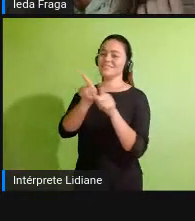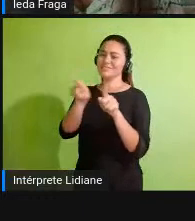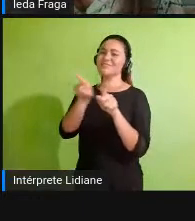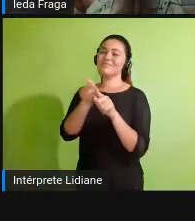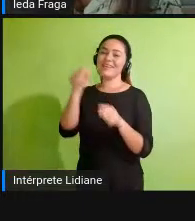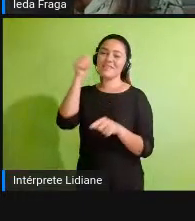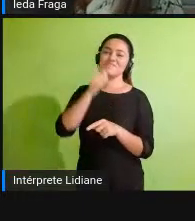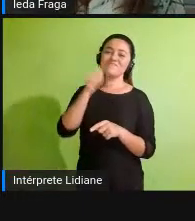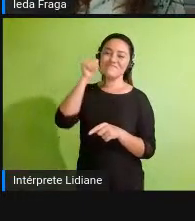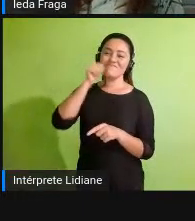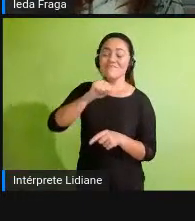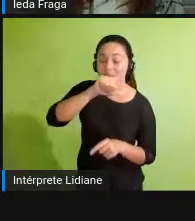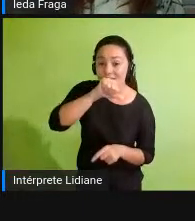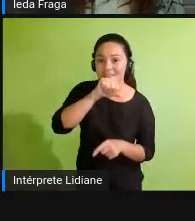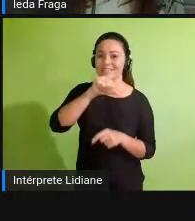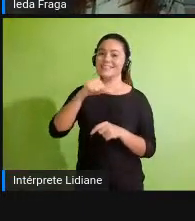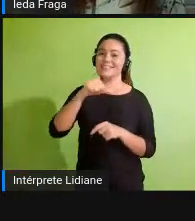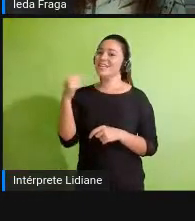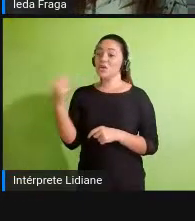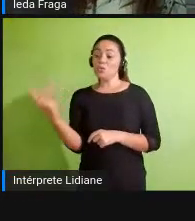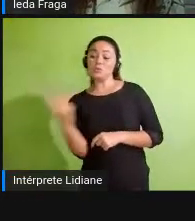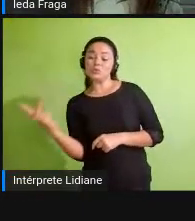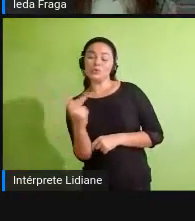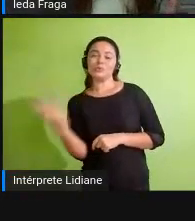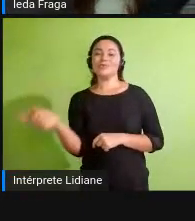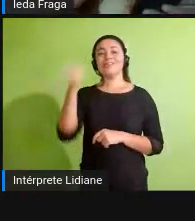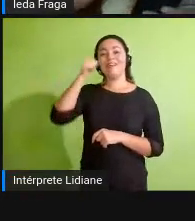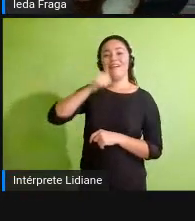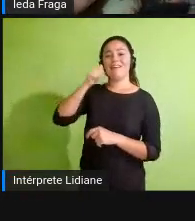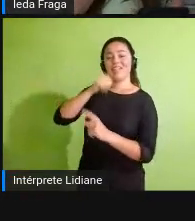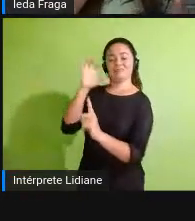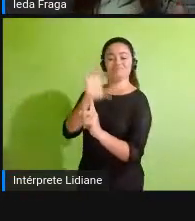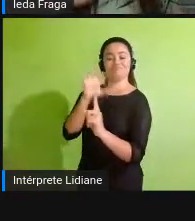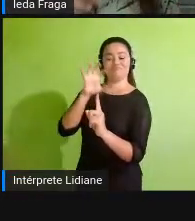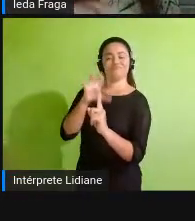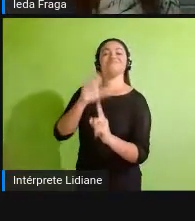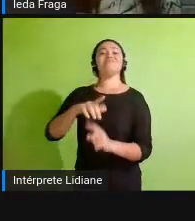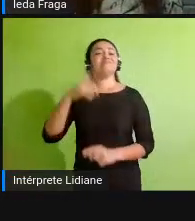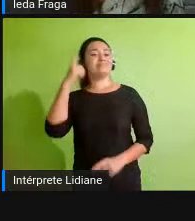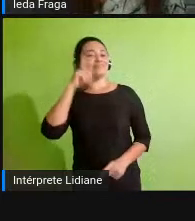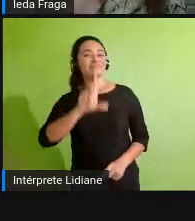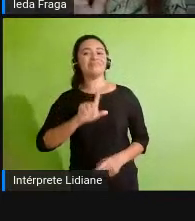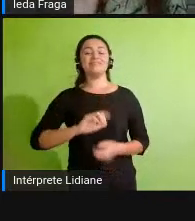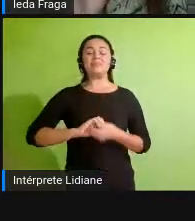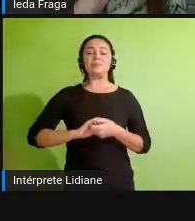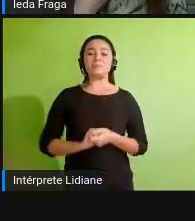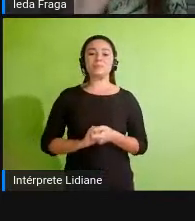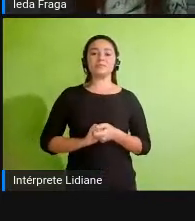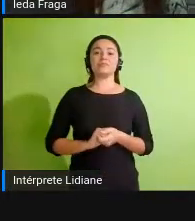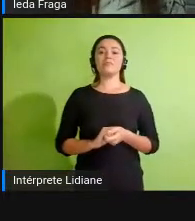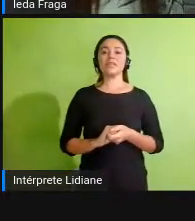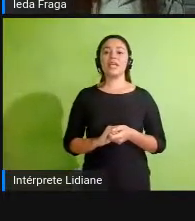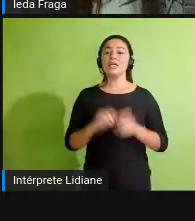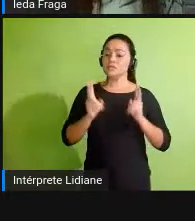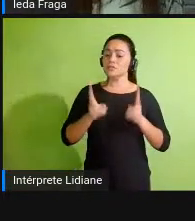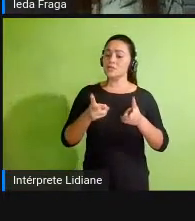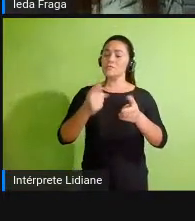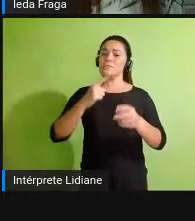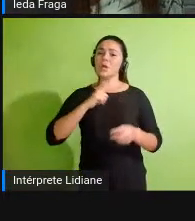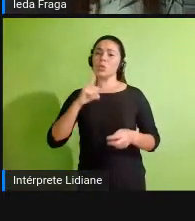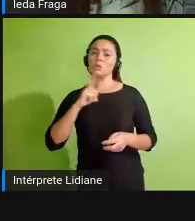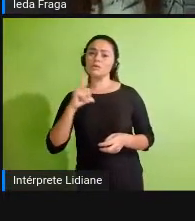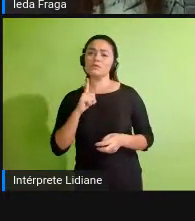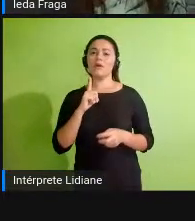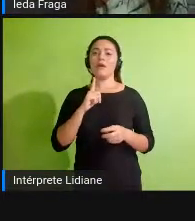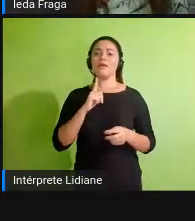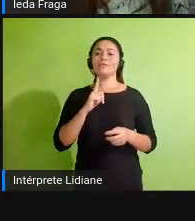e da costura. Veja, toda vez que eu tenho essas opções me levam para outros